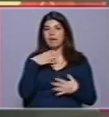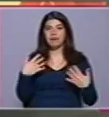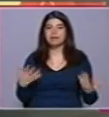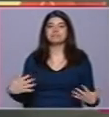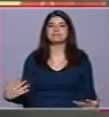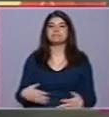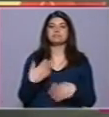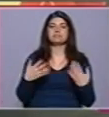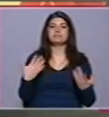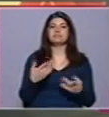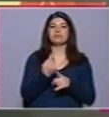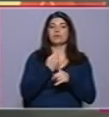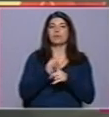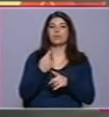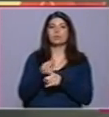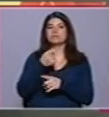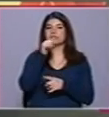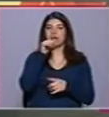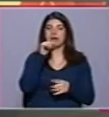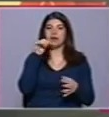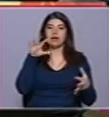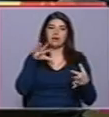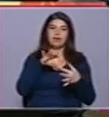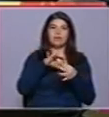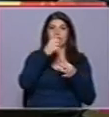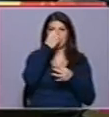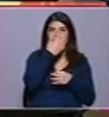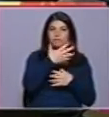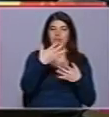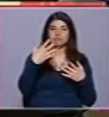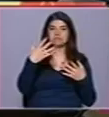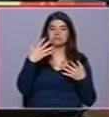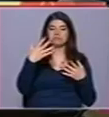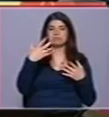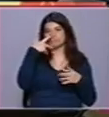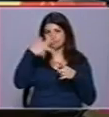a fauna poderá ser encarada de uma forma...